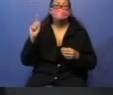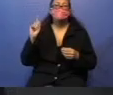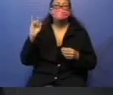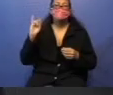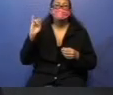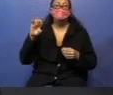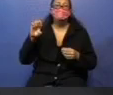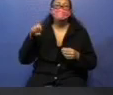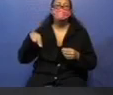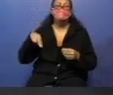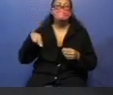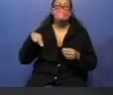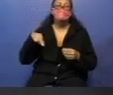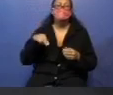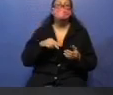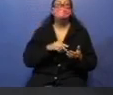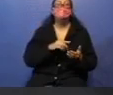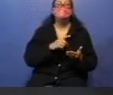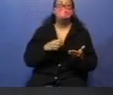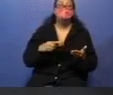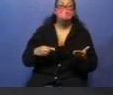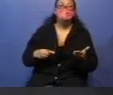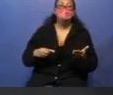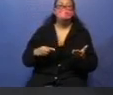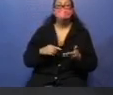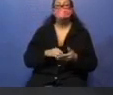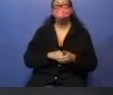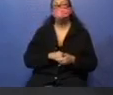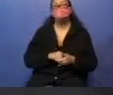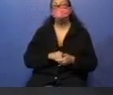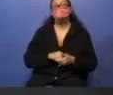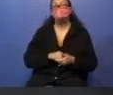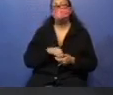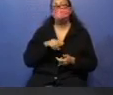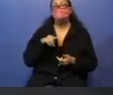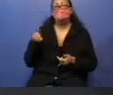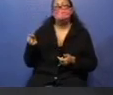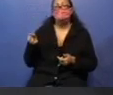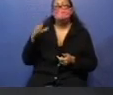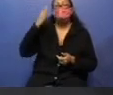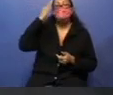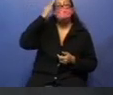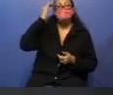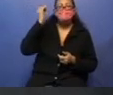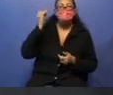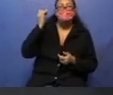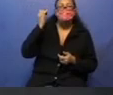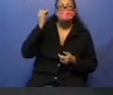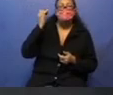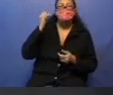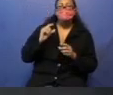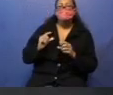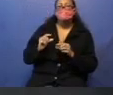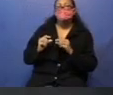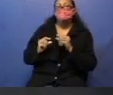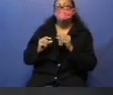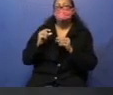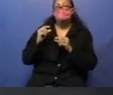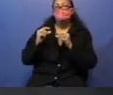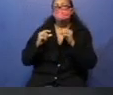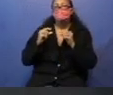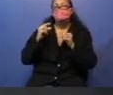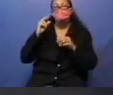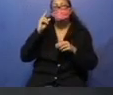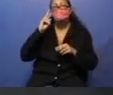agora na apostila, todo mundo junto. Você já sabe que os micro-organismos,